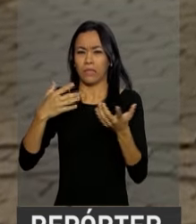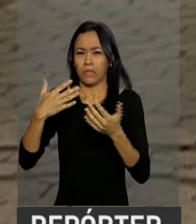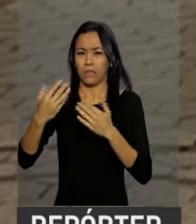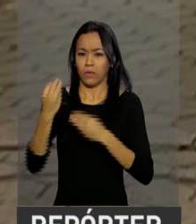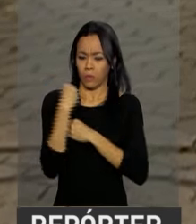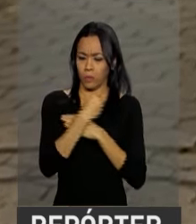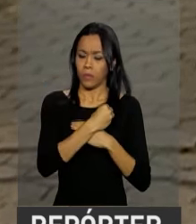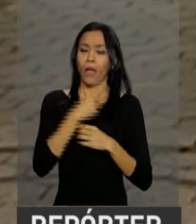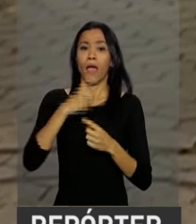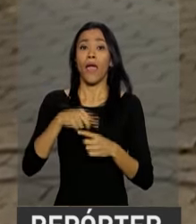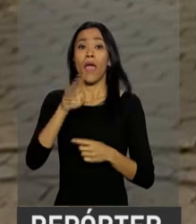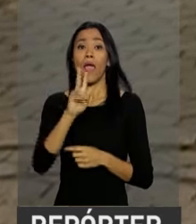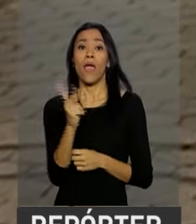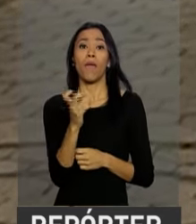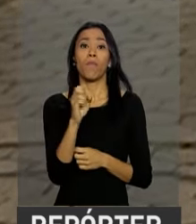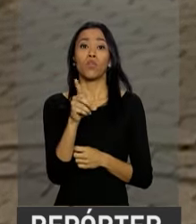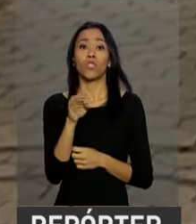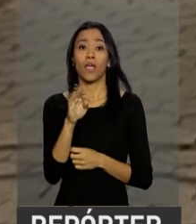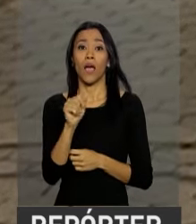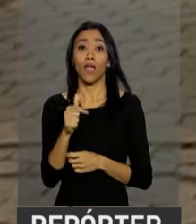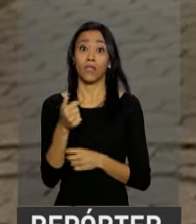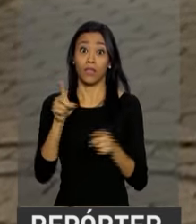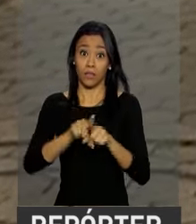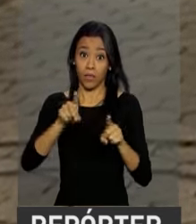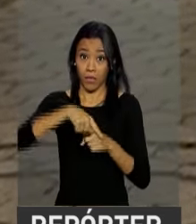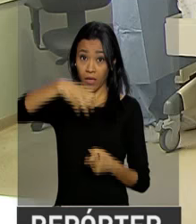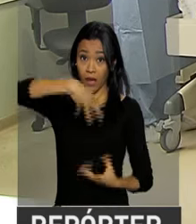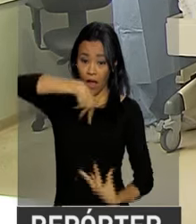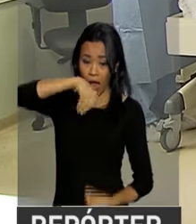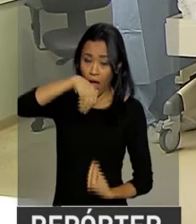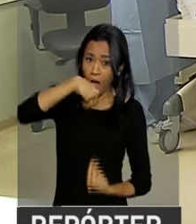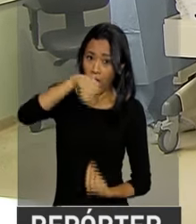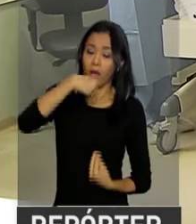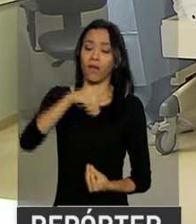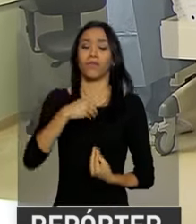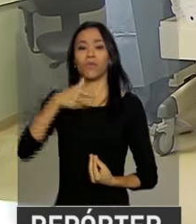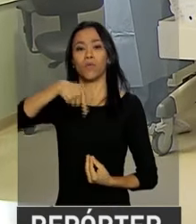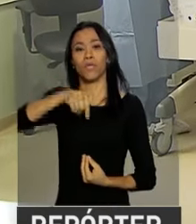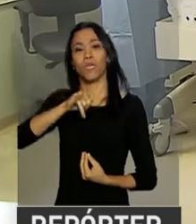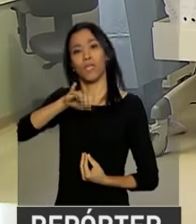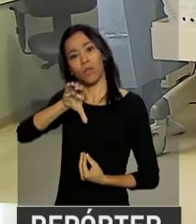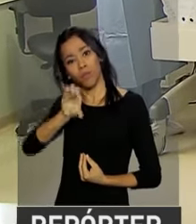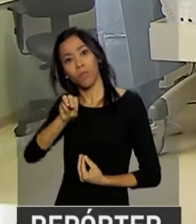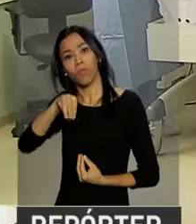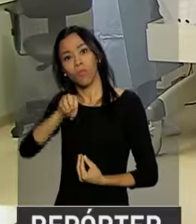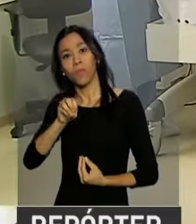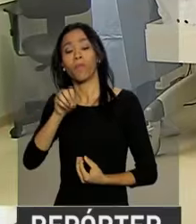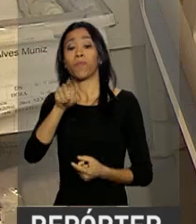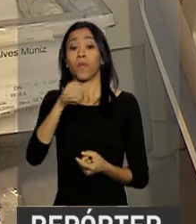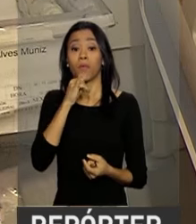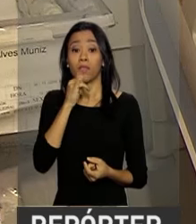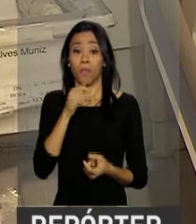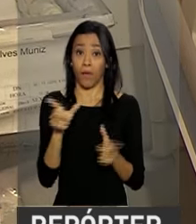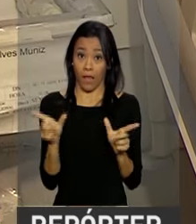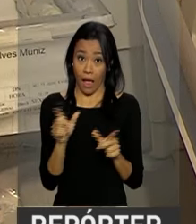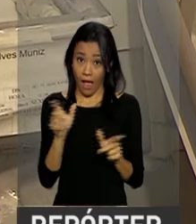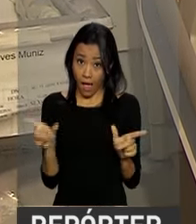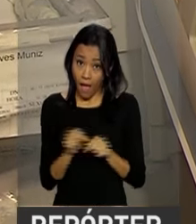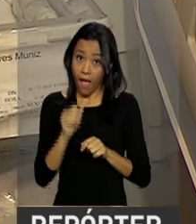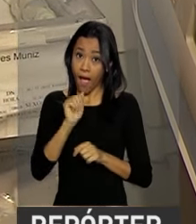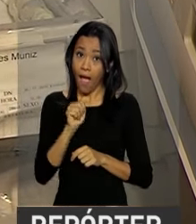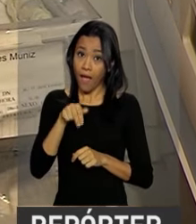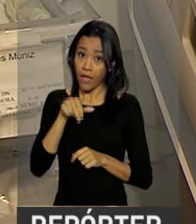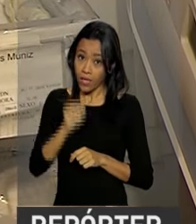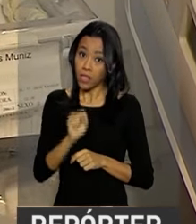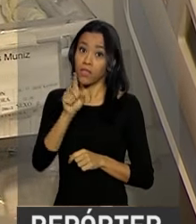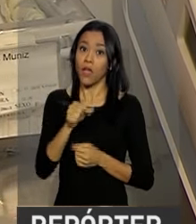a hemodiálise, quimioterapia e radioterapia. Os pagamentos feitos pelas operadoras à ANS são repassados ao